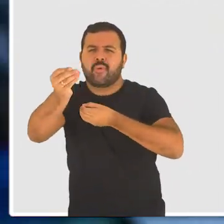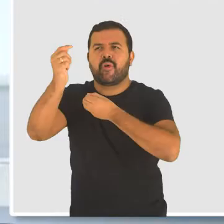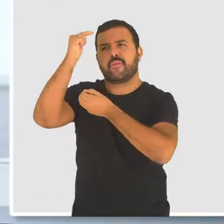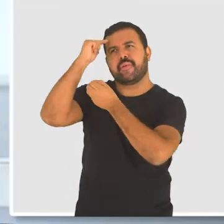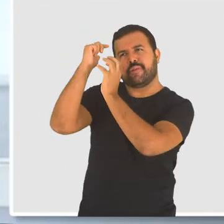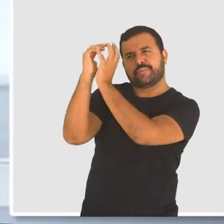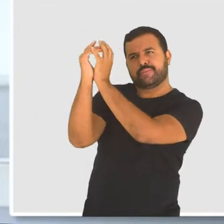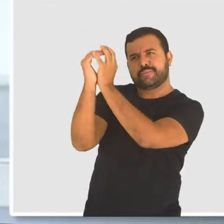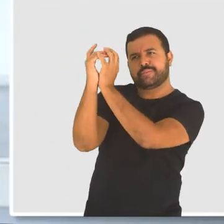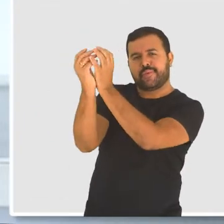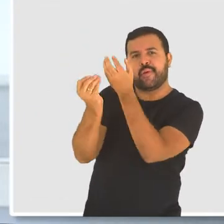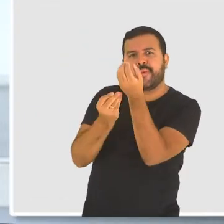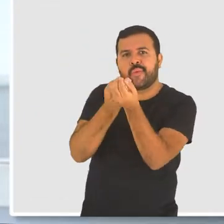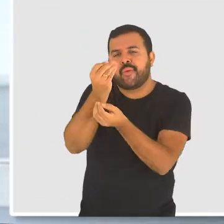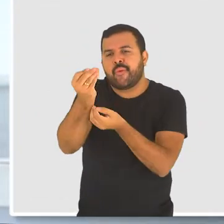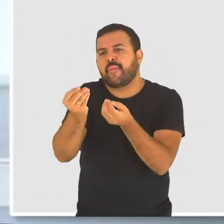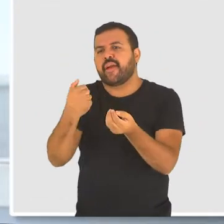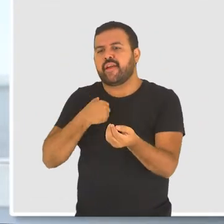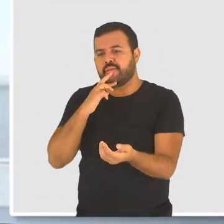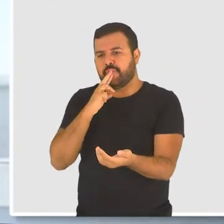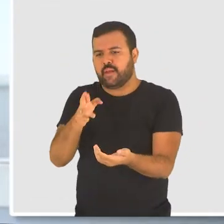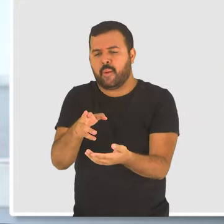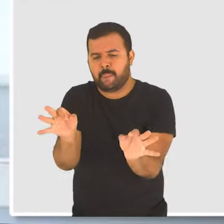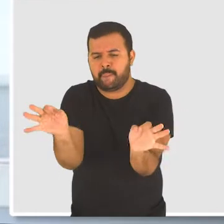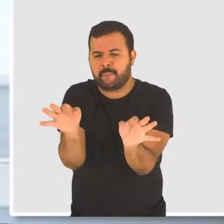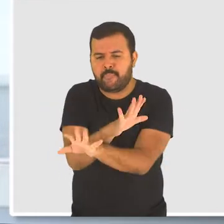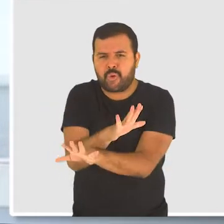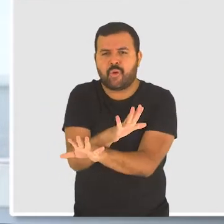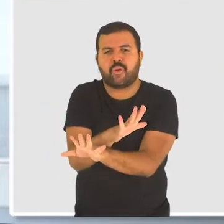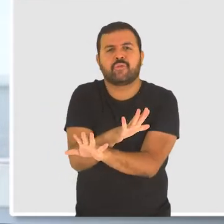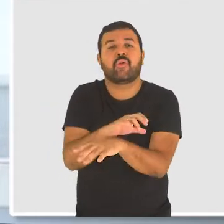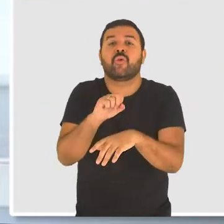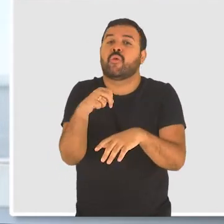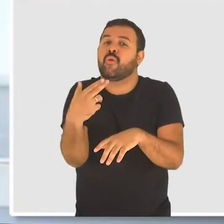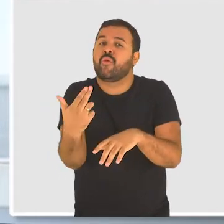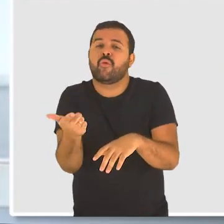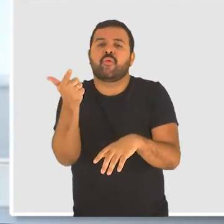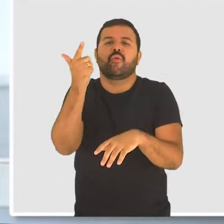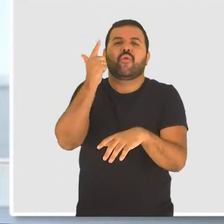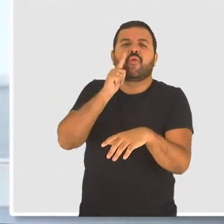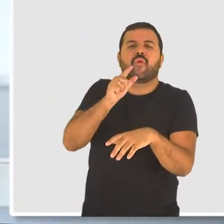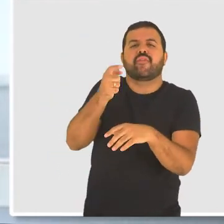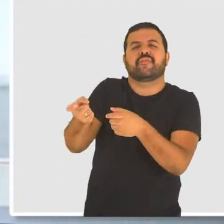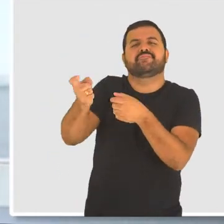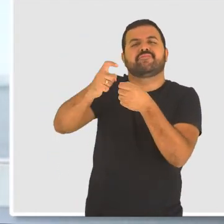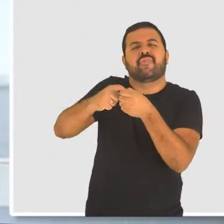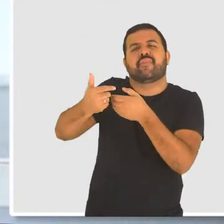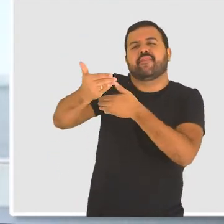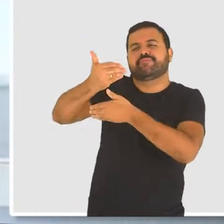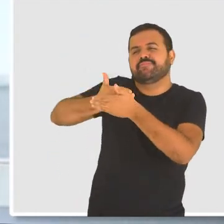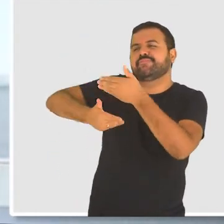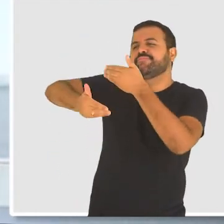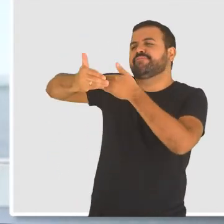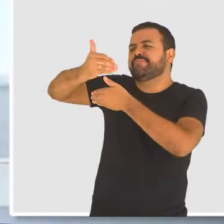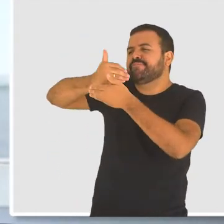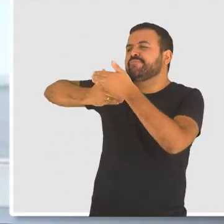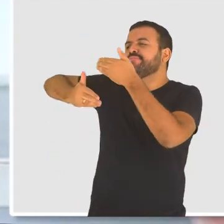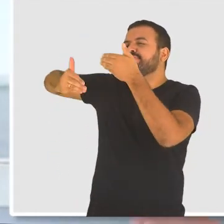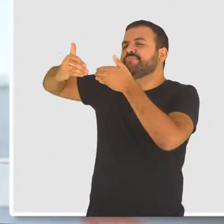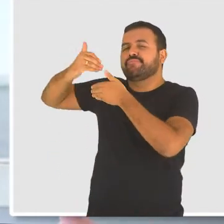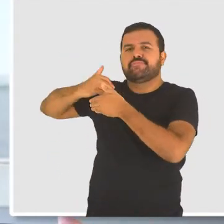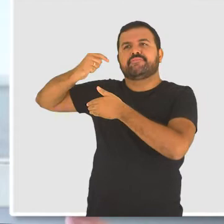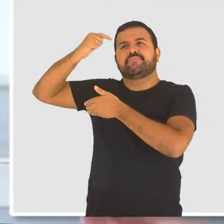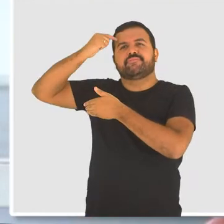resolvedor ou a pessoa ali envolvida com o problema, se ele simplesmente chegou num resultado